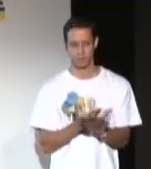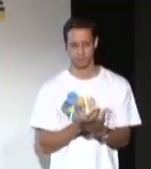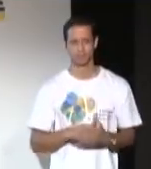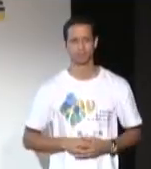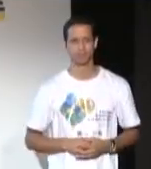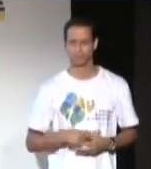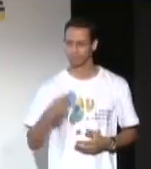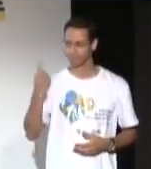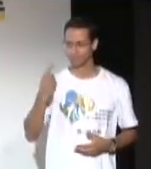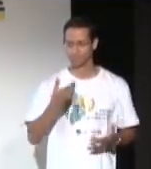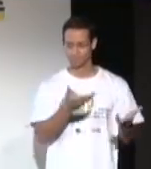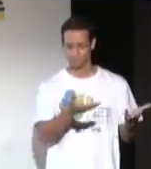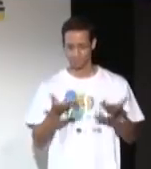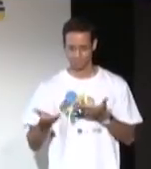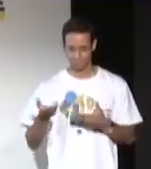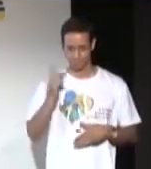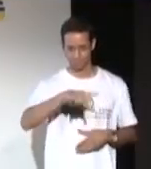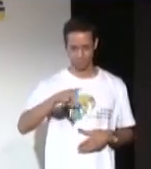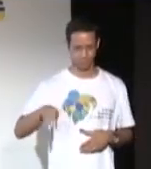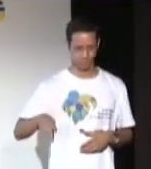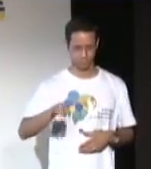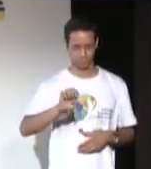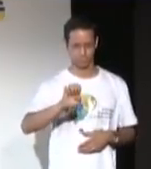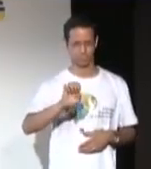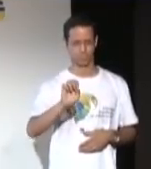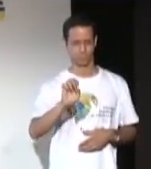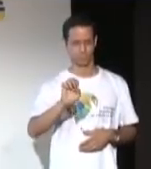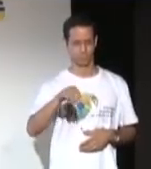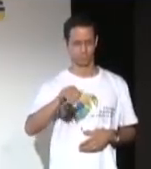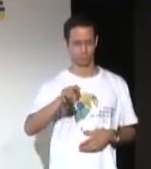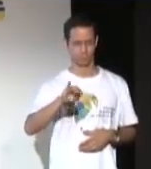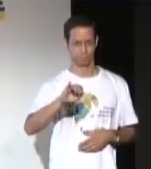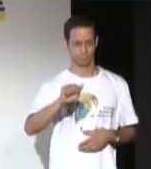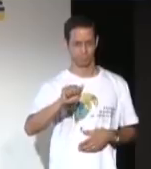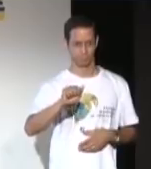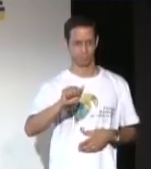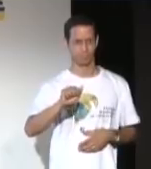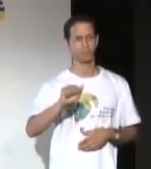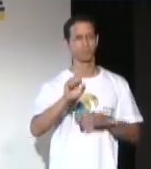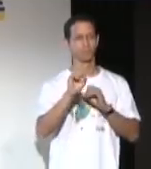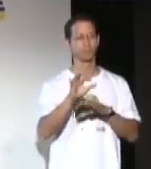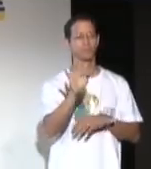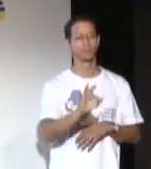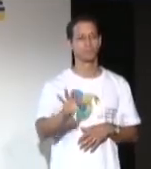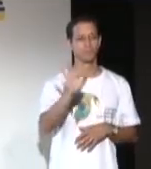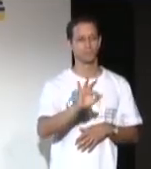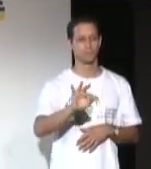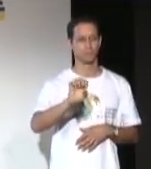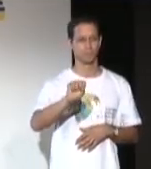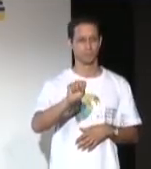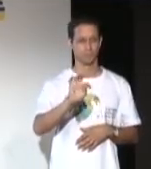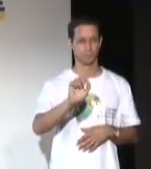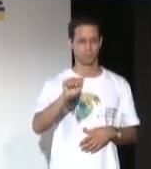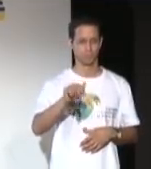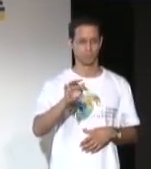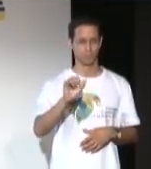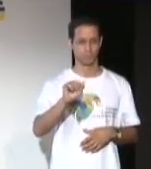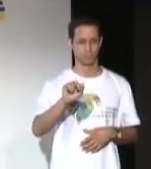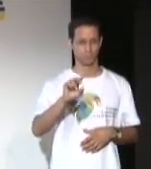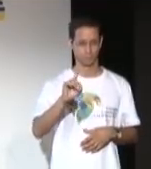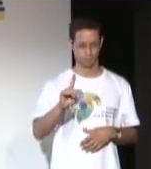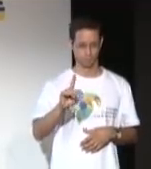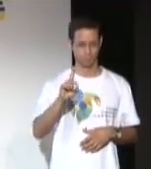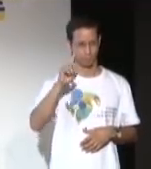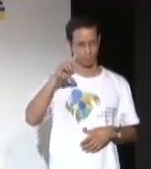A nossa primeira convidada é a professora emérita de Educação da Universidade de Stanford e presidente do Learning Policy